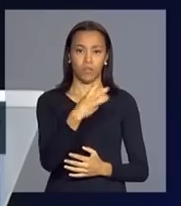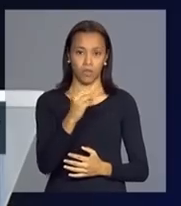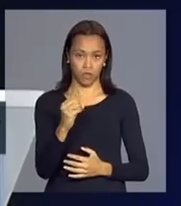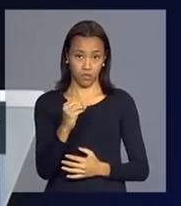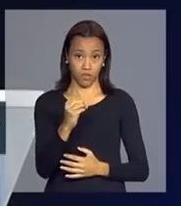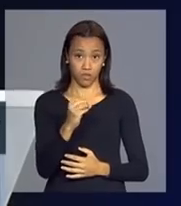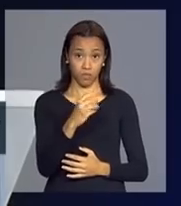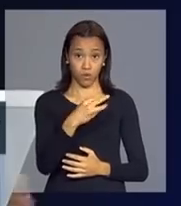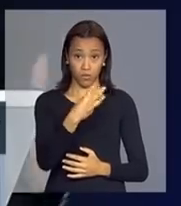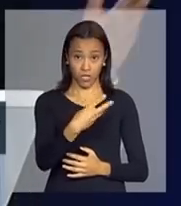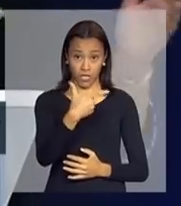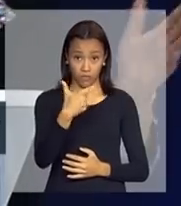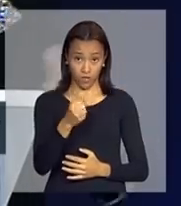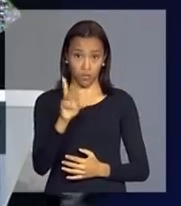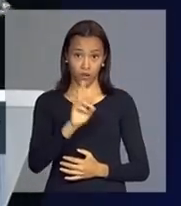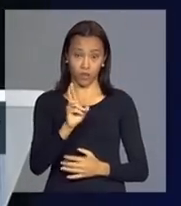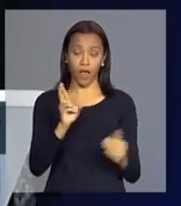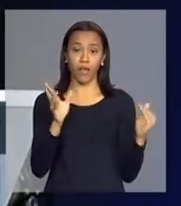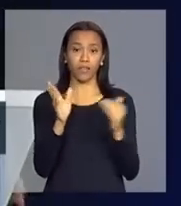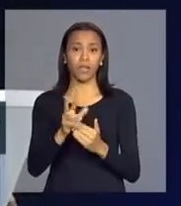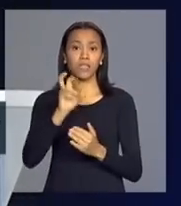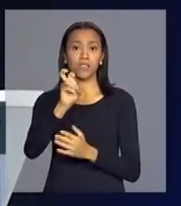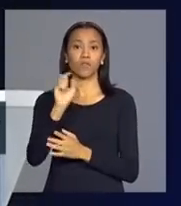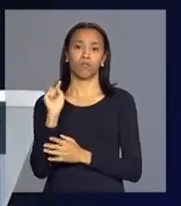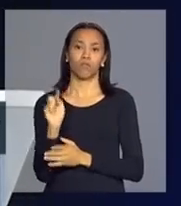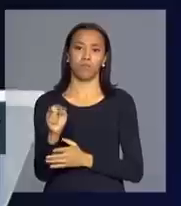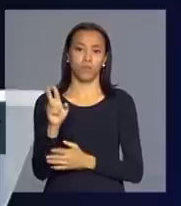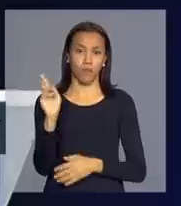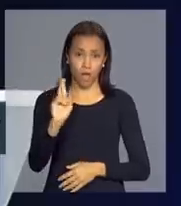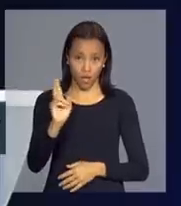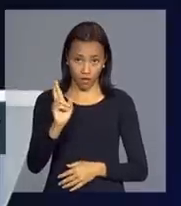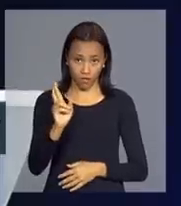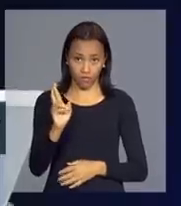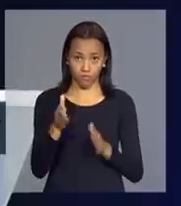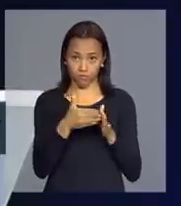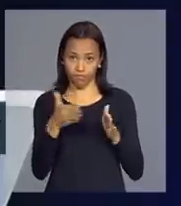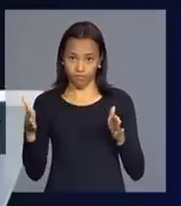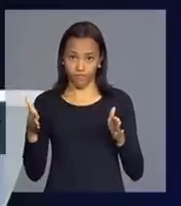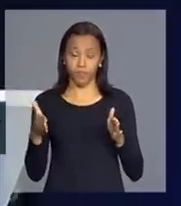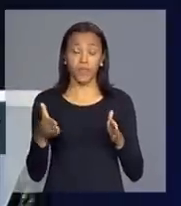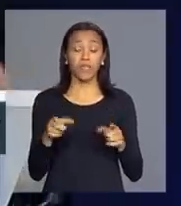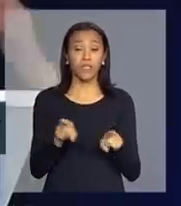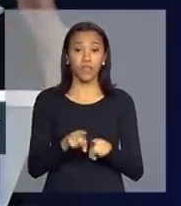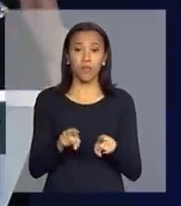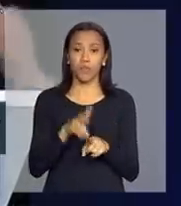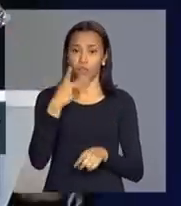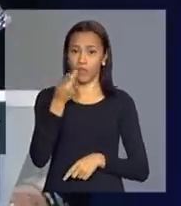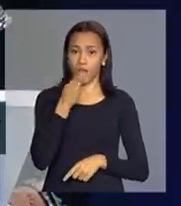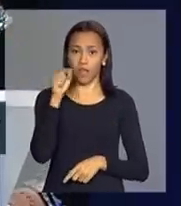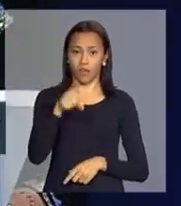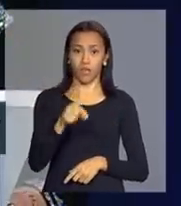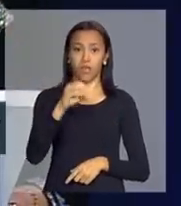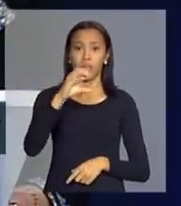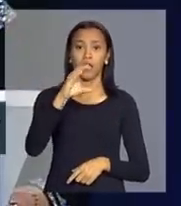R$ 1.320 na primeira faixa até R$ 5.000 na última faixa. E me refiro aqui à